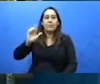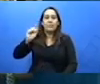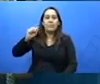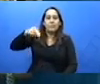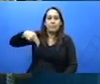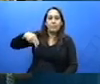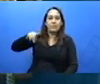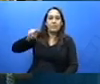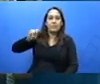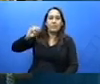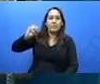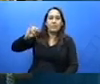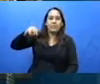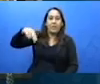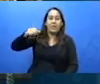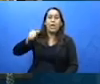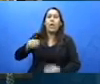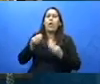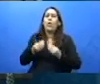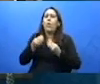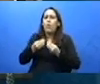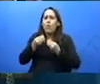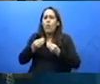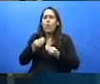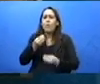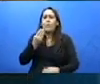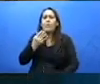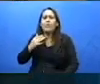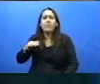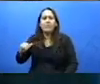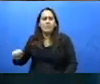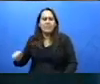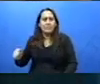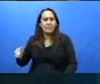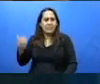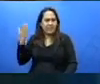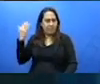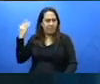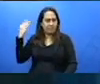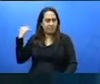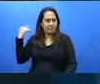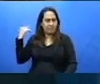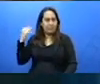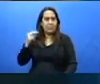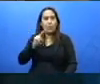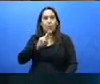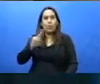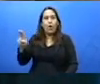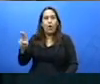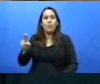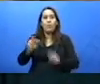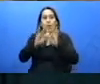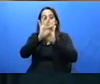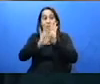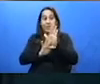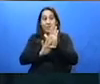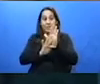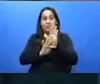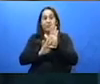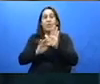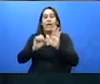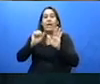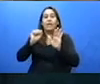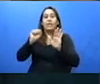de como era a infância dela, certo? O nome do texto que vamos ler é